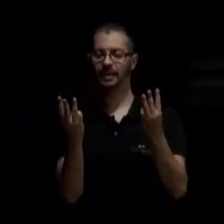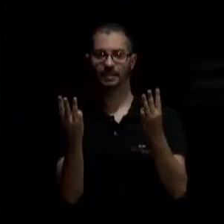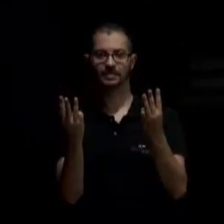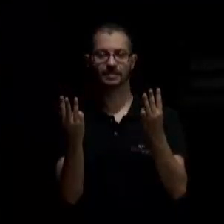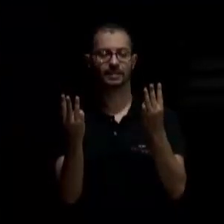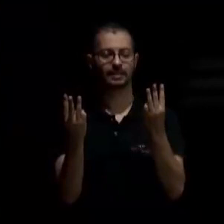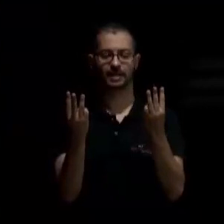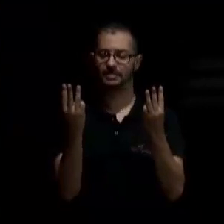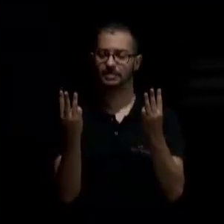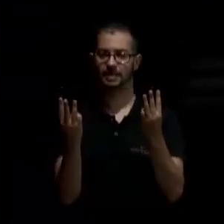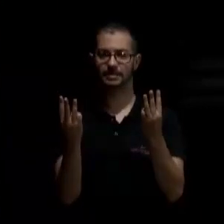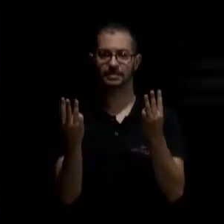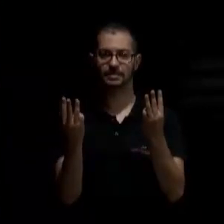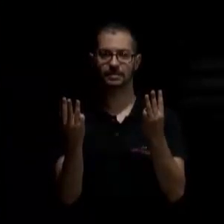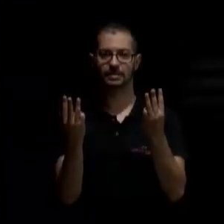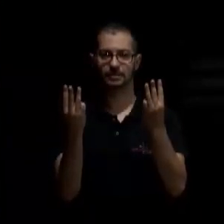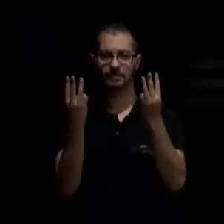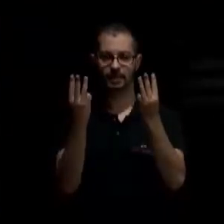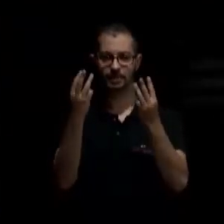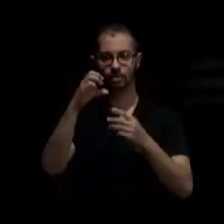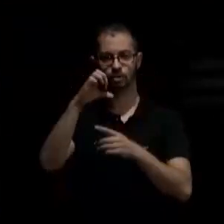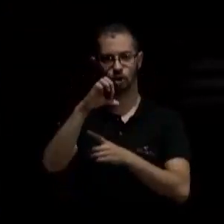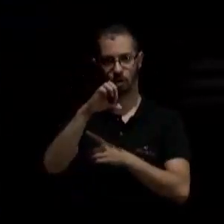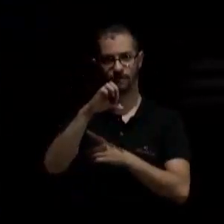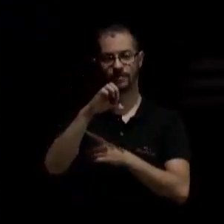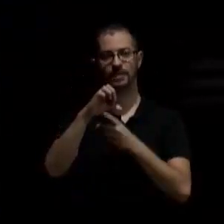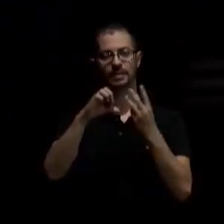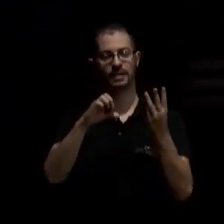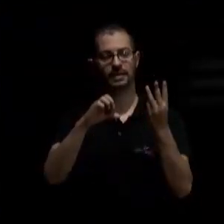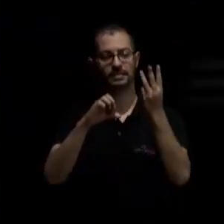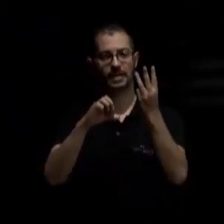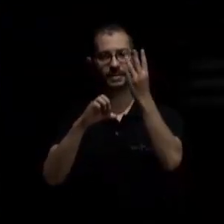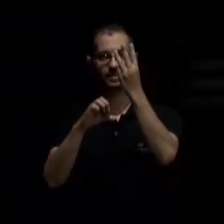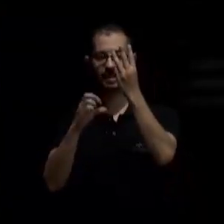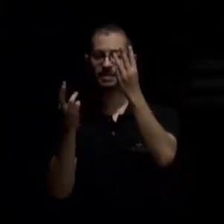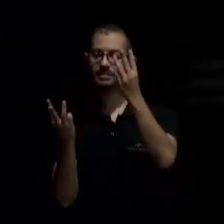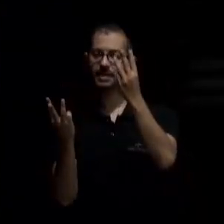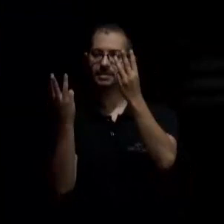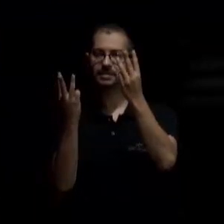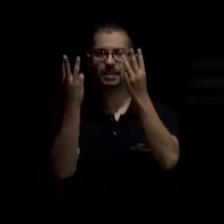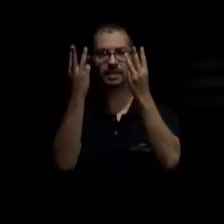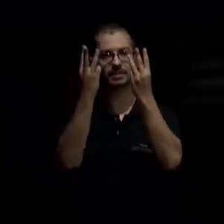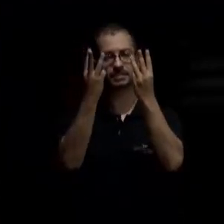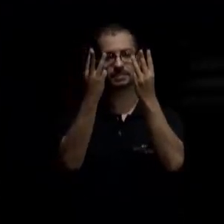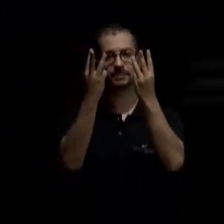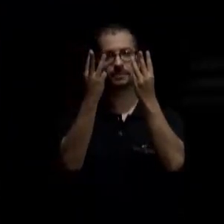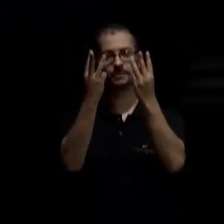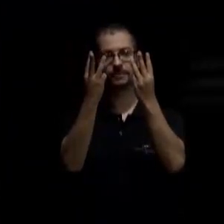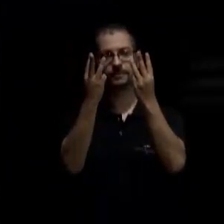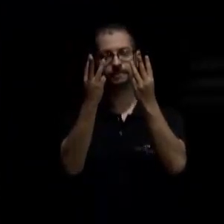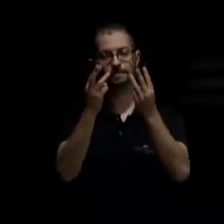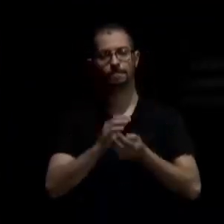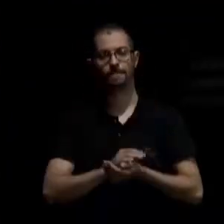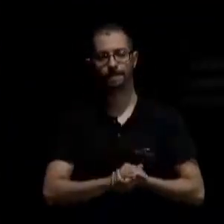com 3, 6 com 3, 9. 3, 3, 3... 3, 3, 3, aí